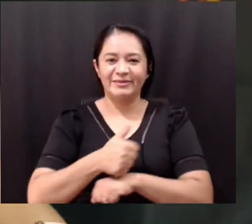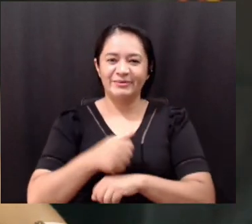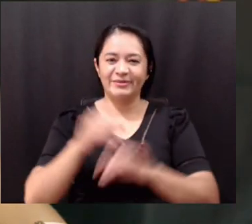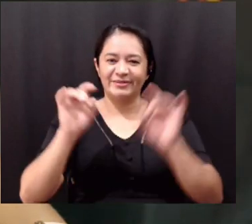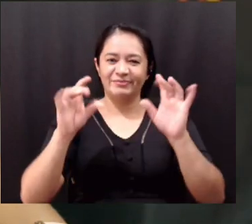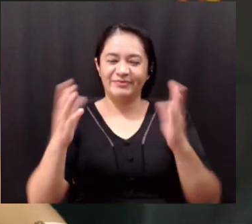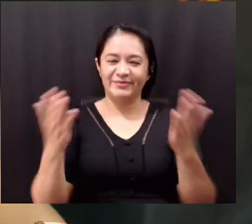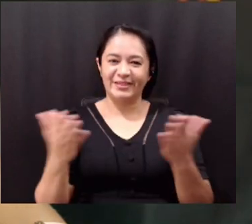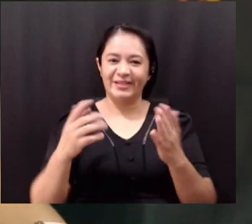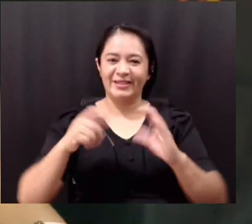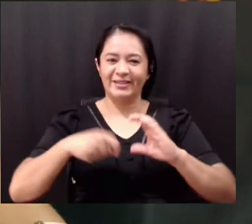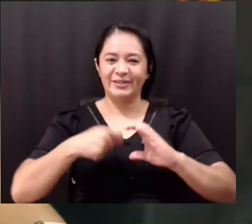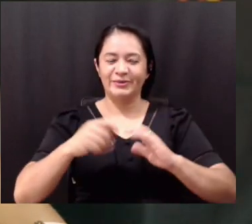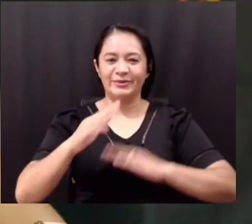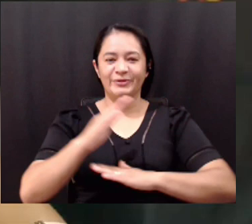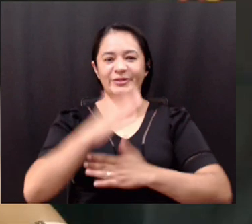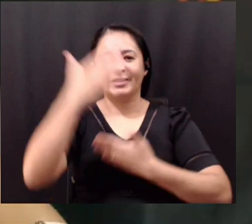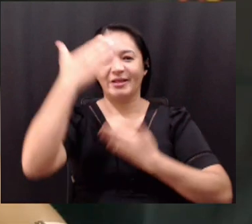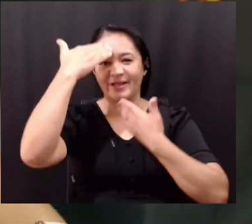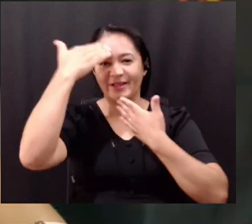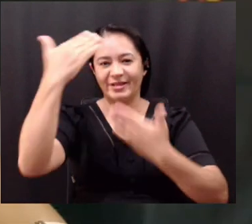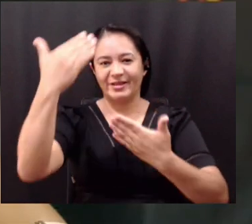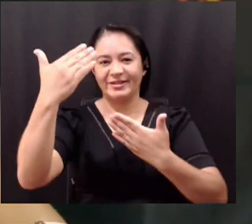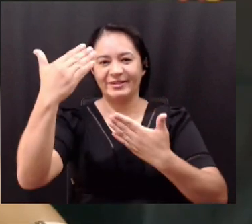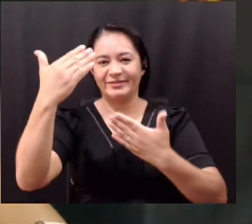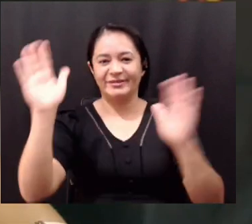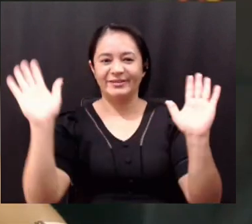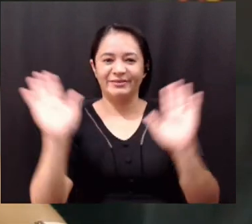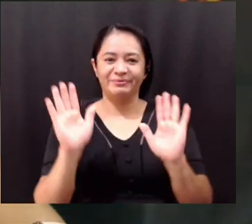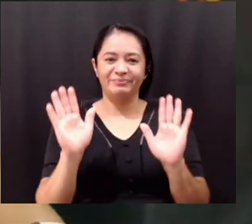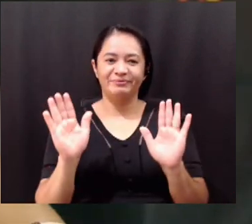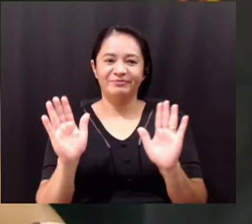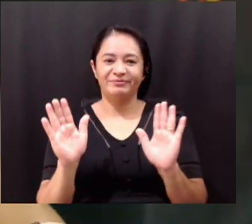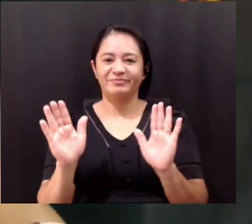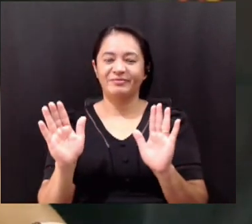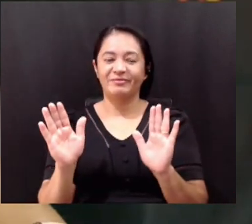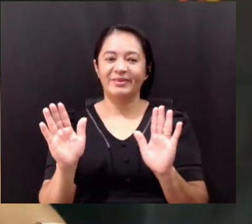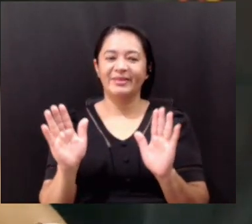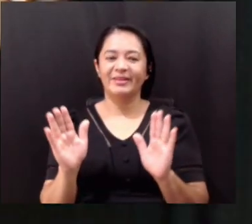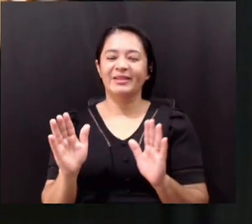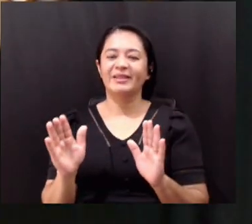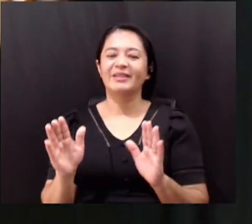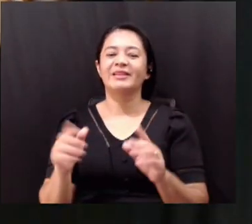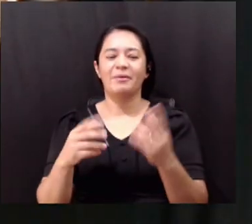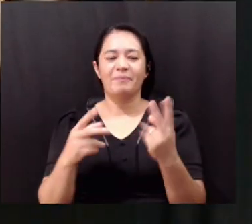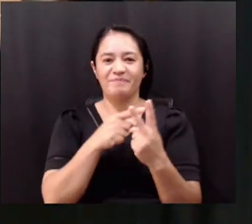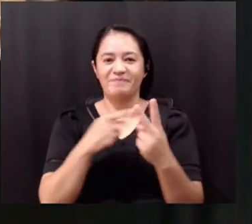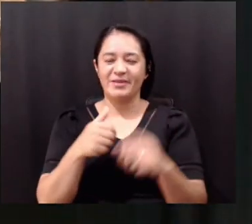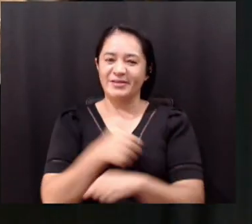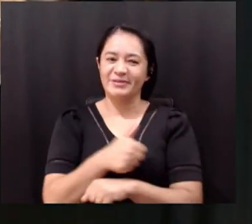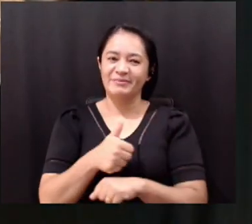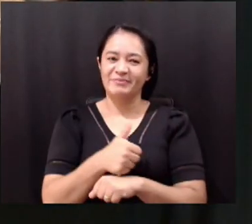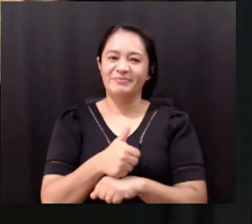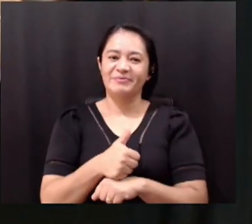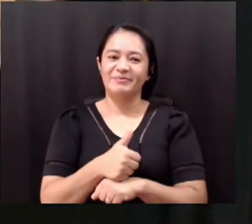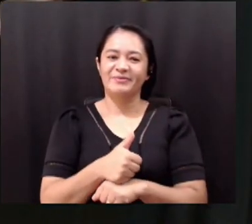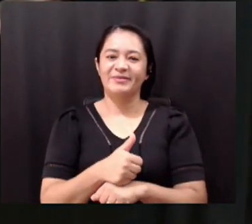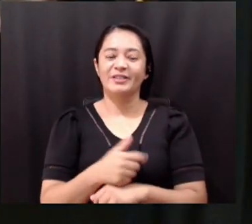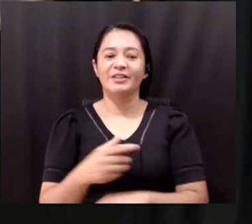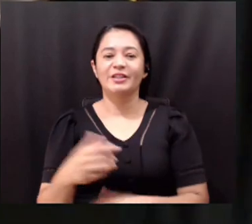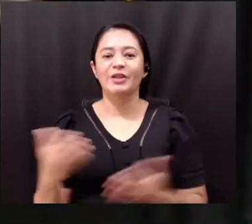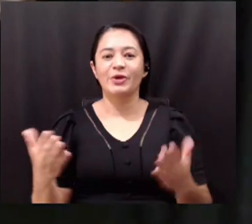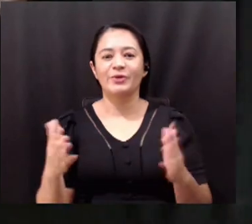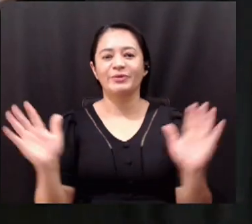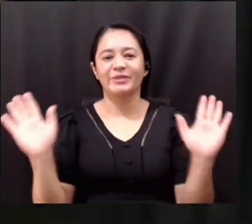Câmara. Agradeço a sua audiência, a sua companhia, a disponibilidade das nossas convidadas, e nós vamos ficando por